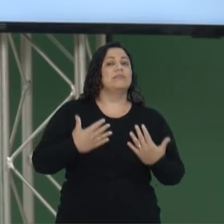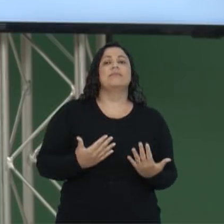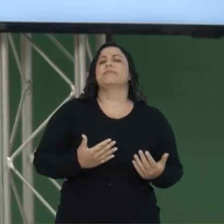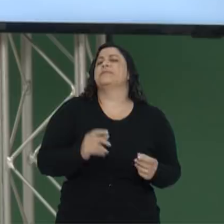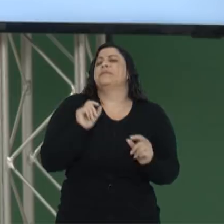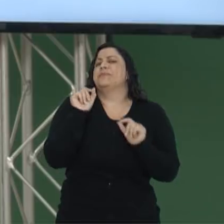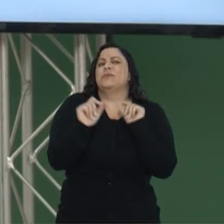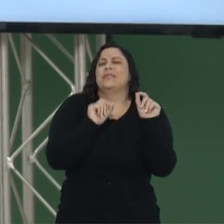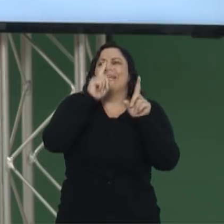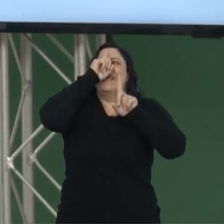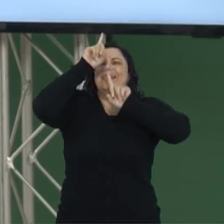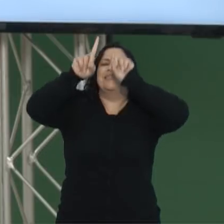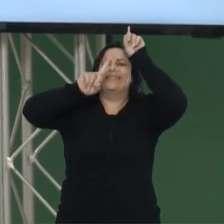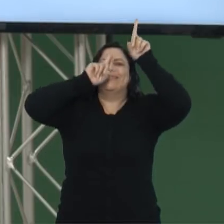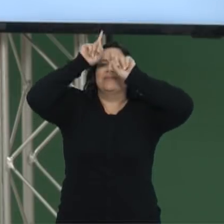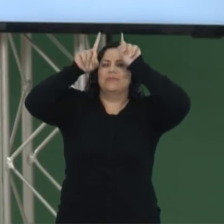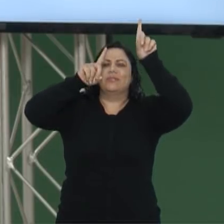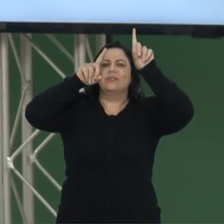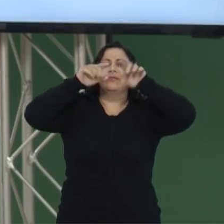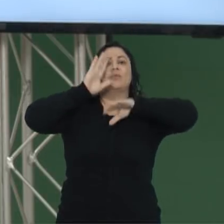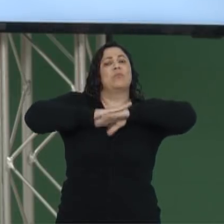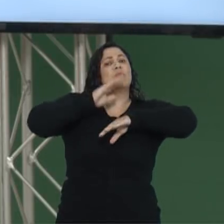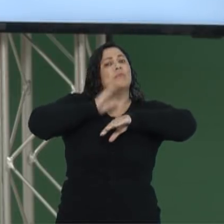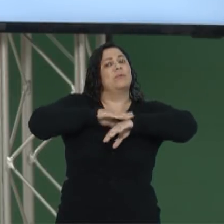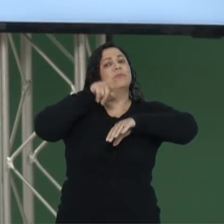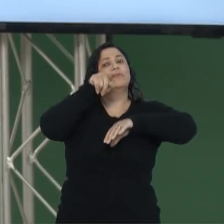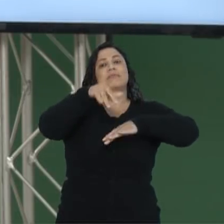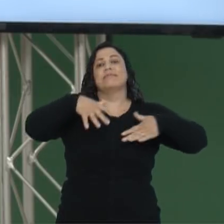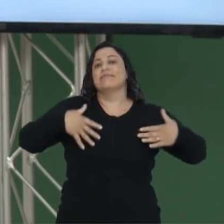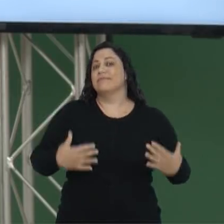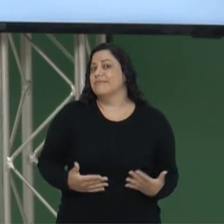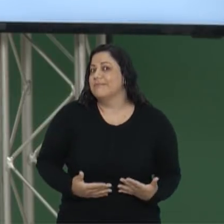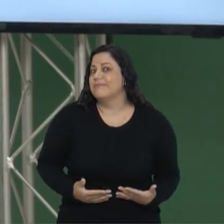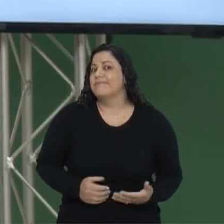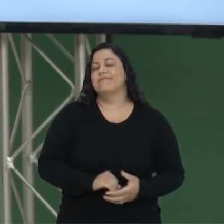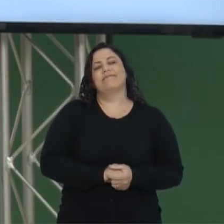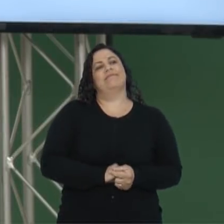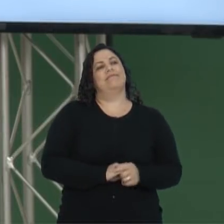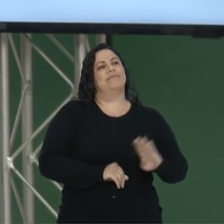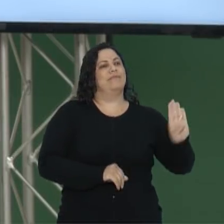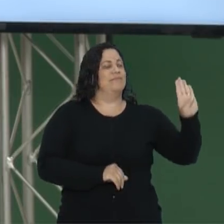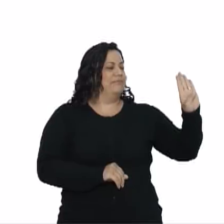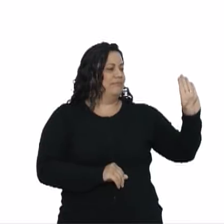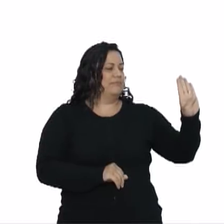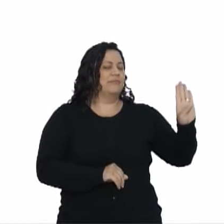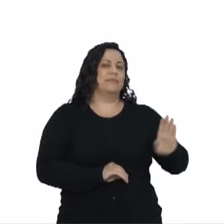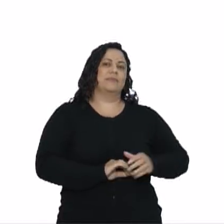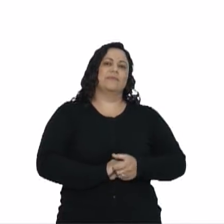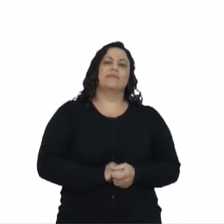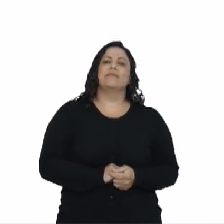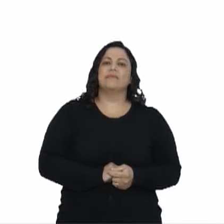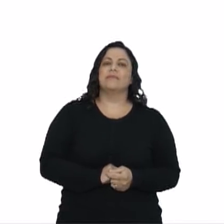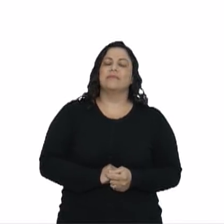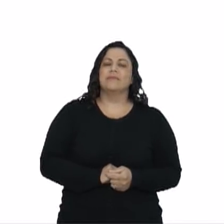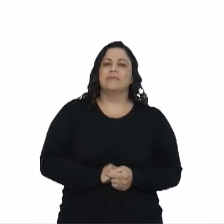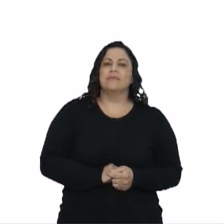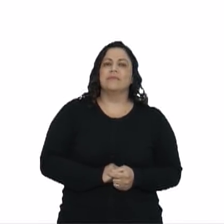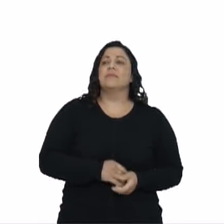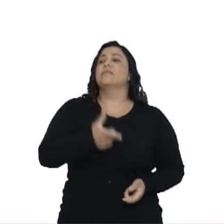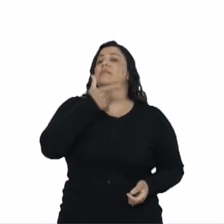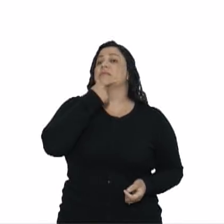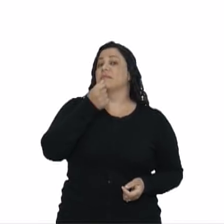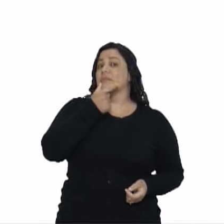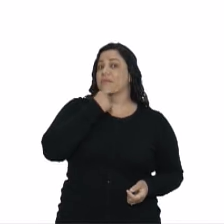é ser criativo para você? O que é? Tá? Letra B. O menino do romance, que a gente